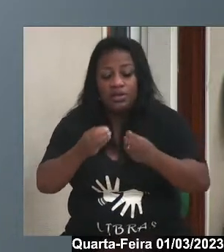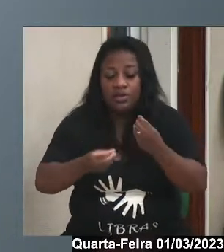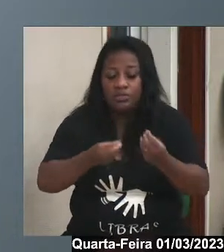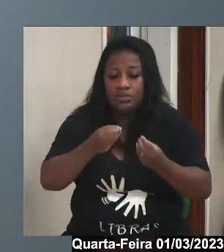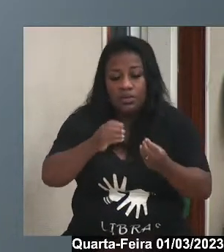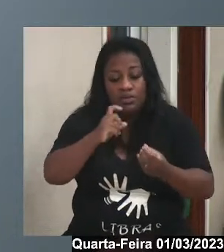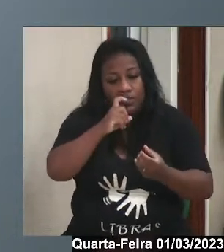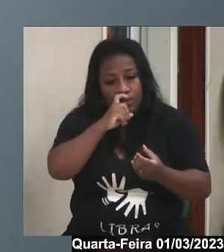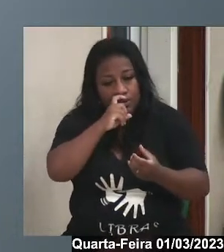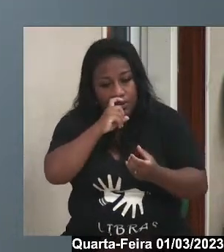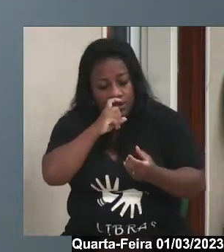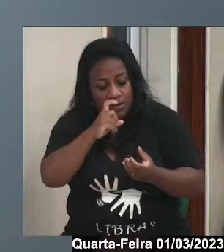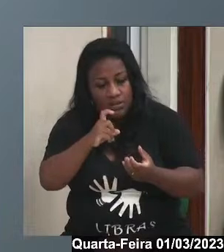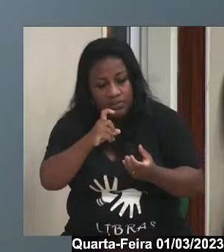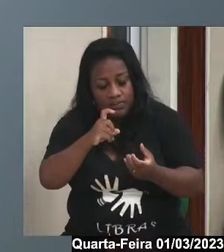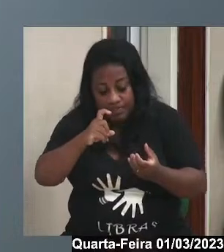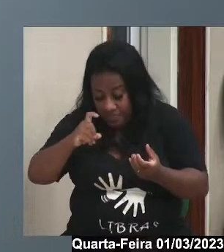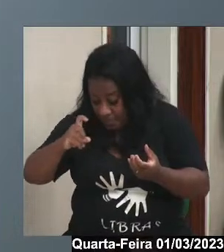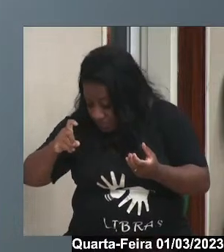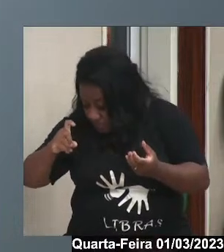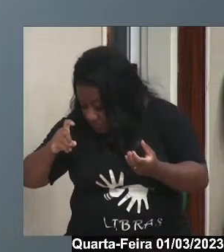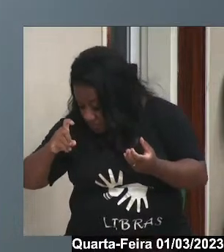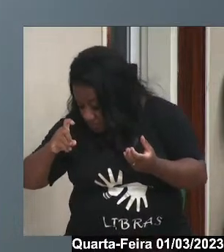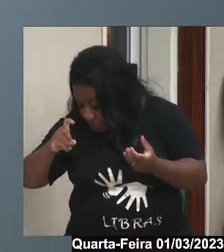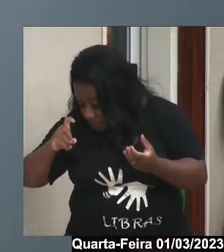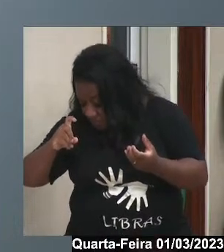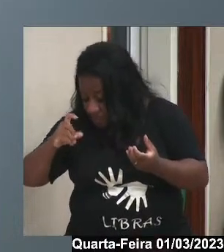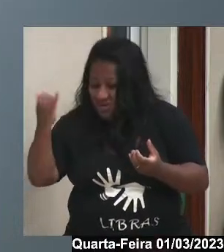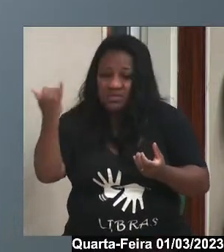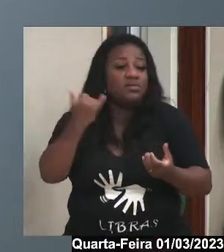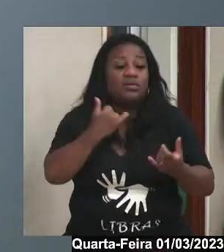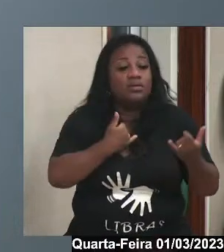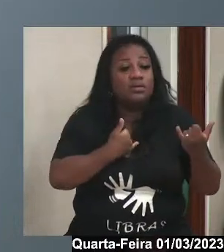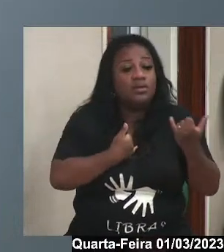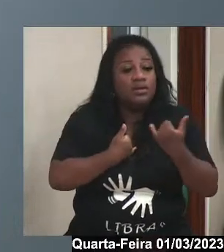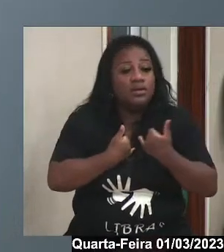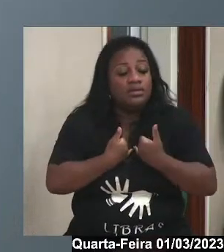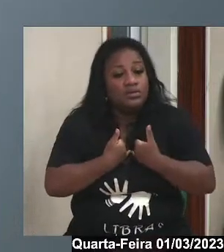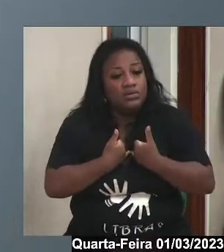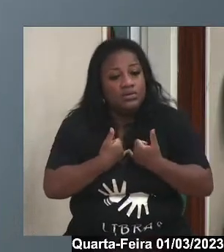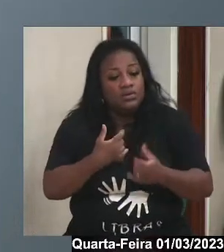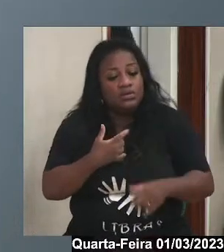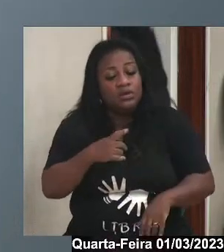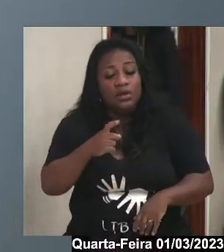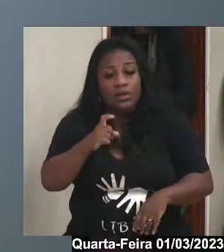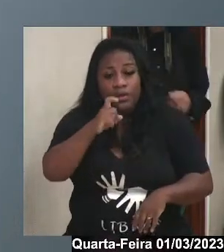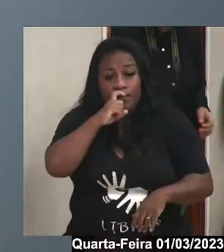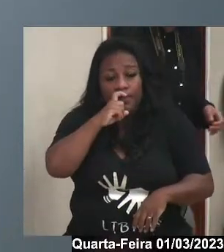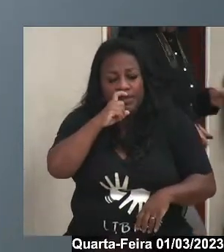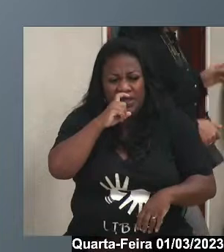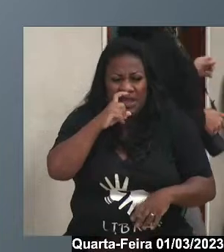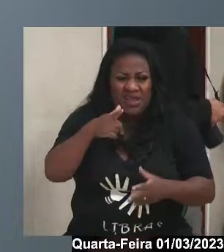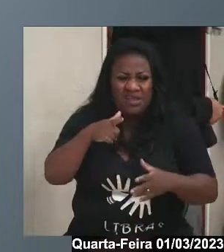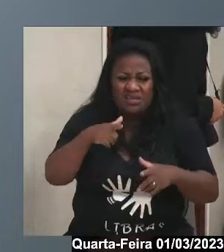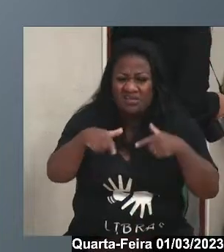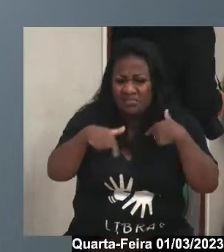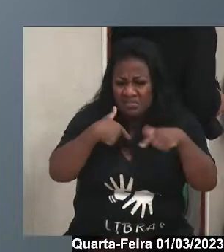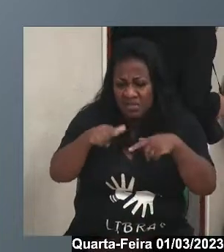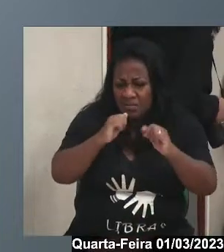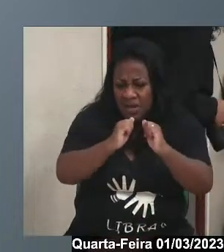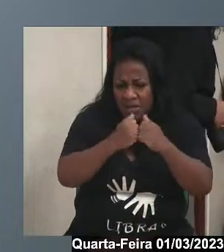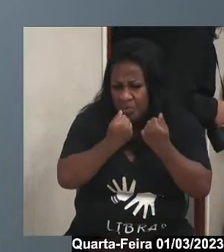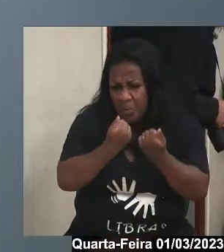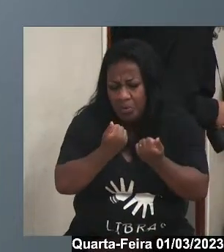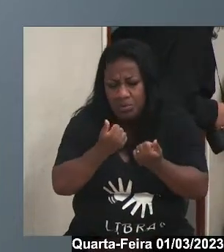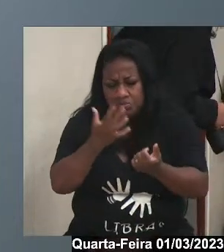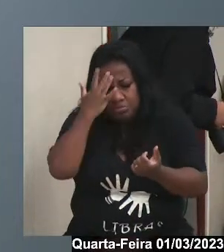dela. E a filha desse trabalhador me disse que o pai dela é um motorista de ônibus, ou é cobrador, não me